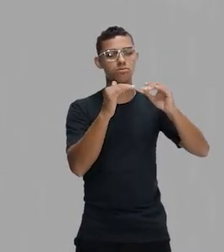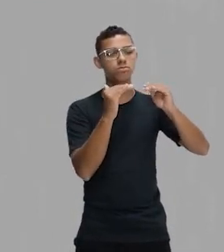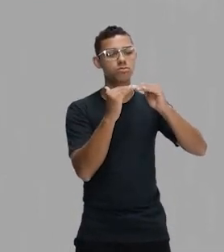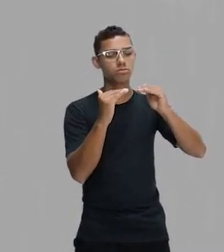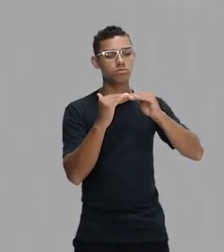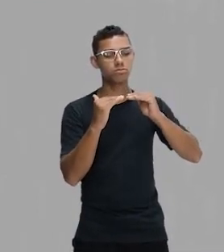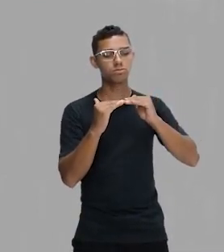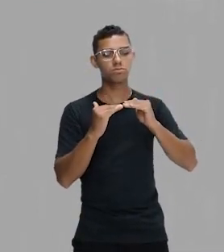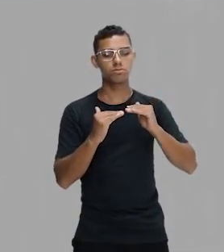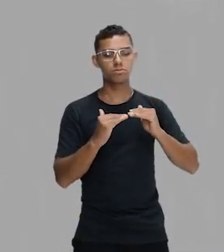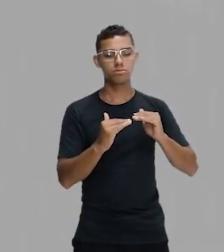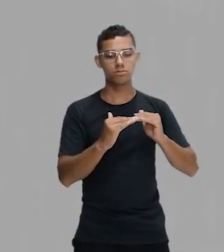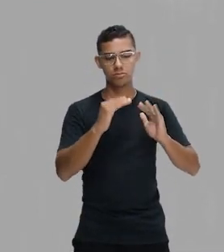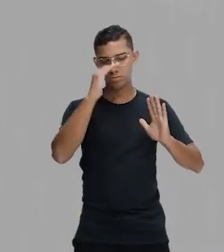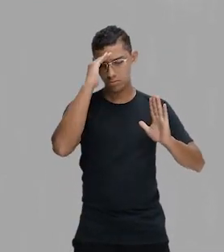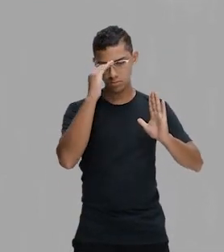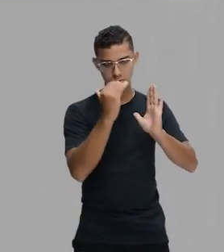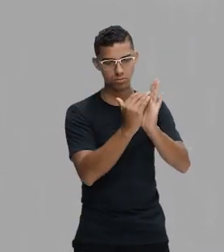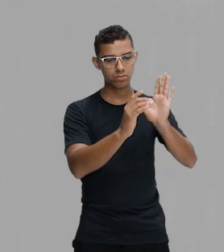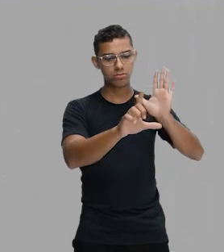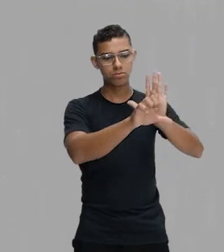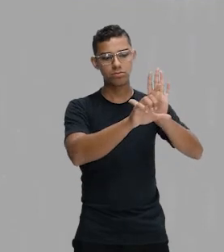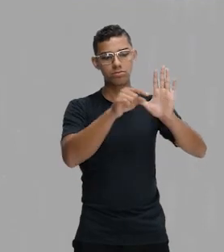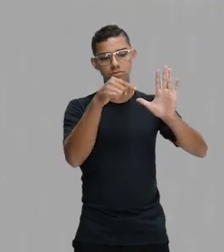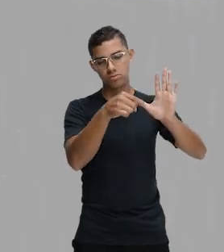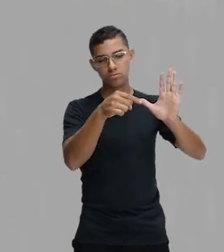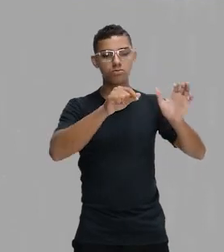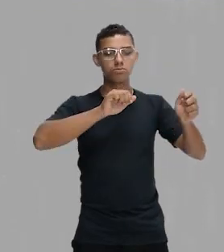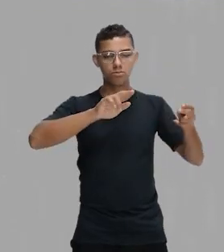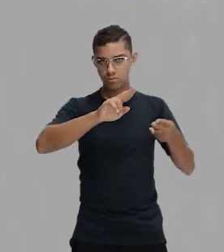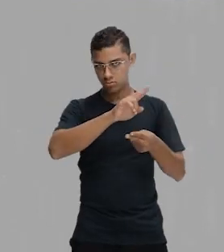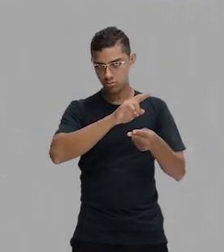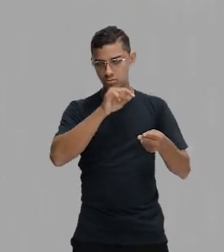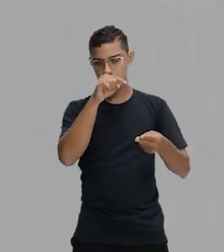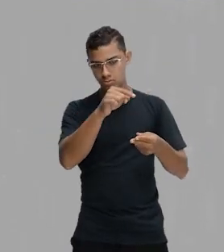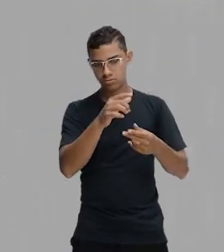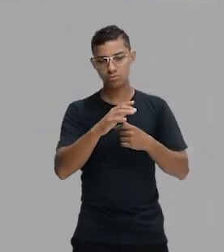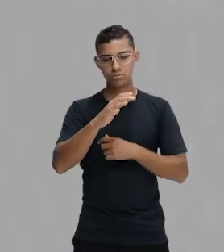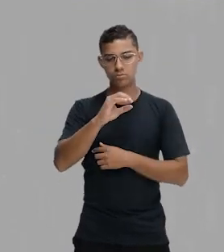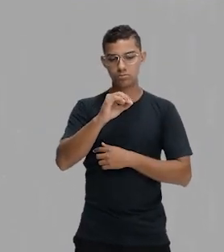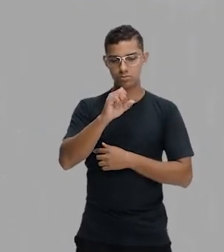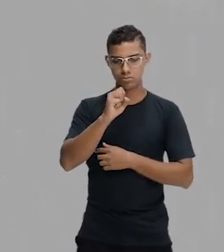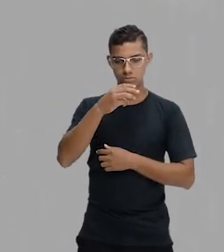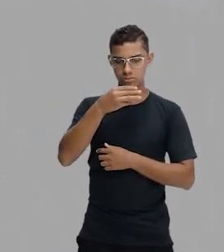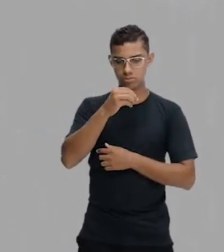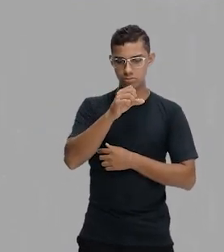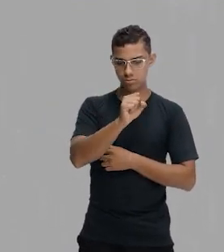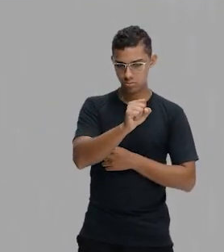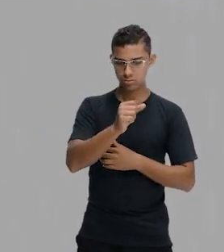uma organização e obedecem uma lei. Ok? Então isso que é chamado de cosmos.